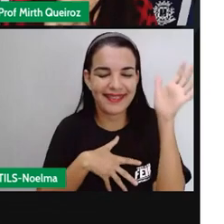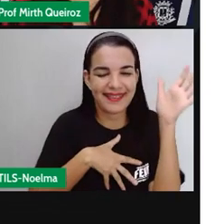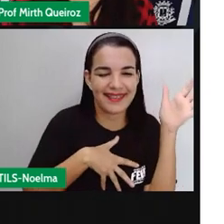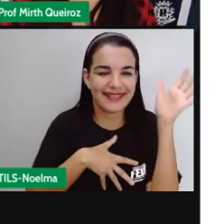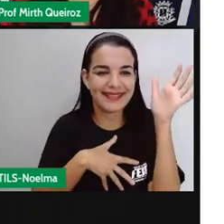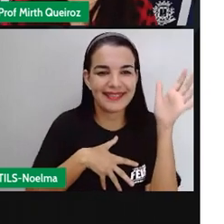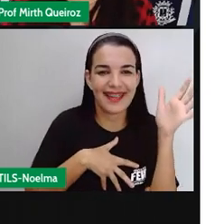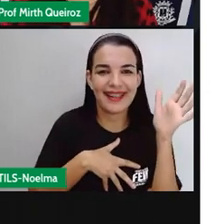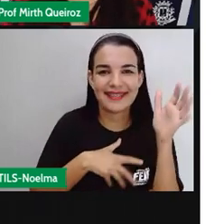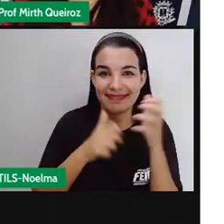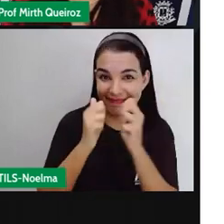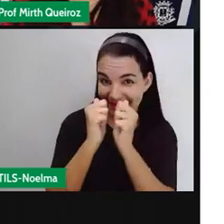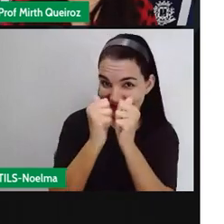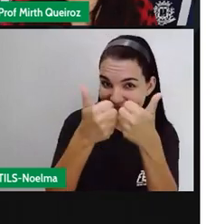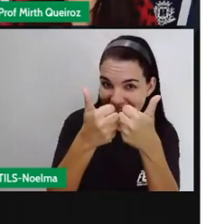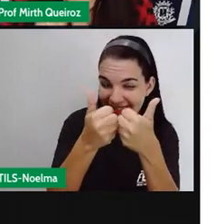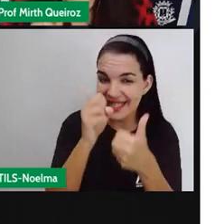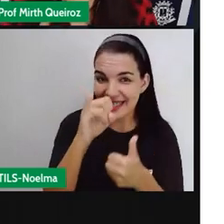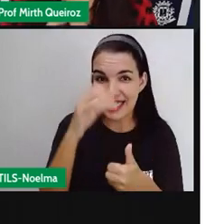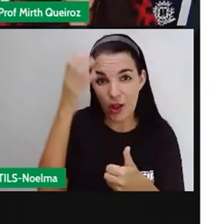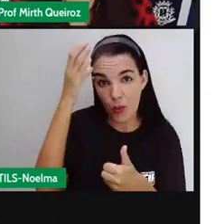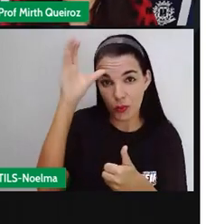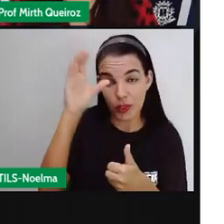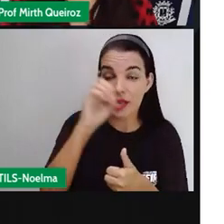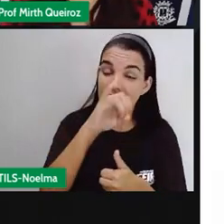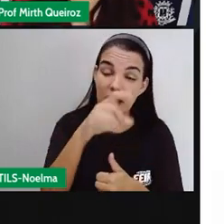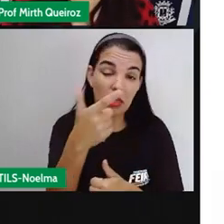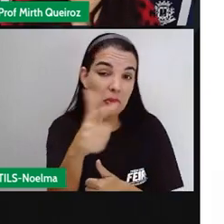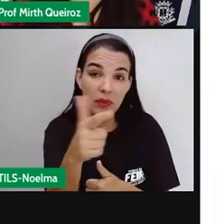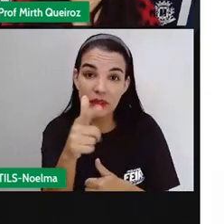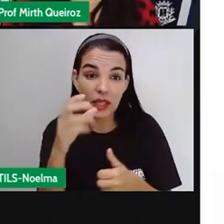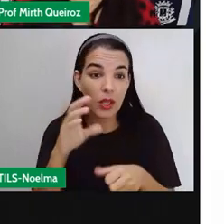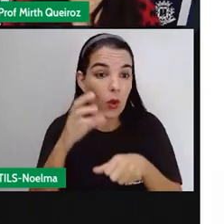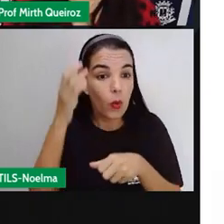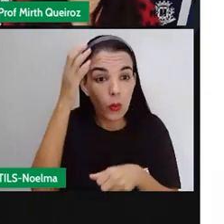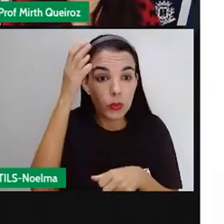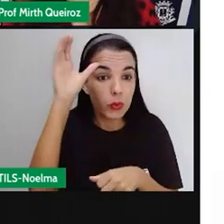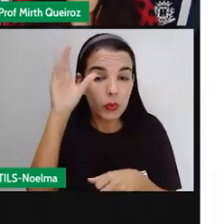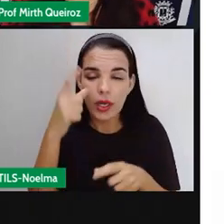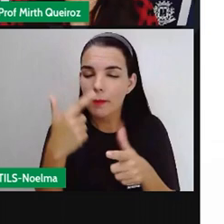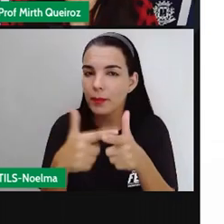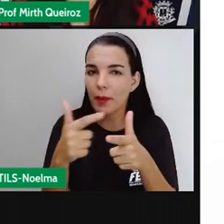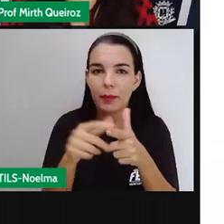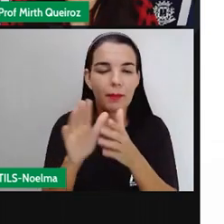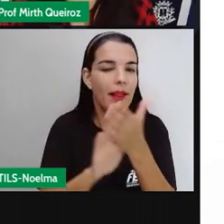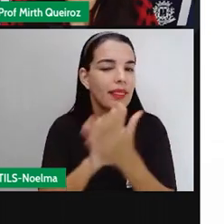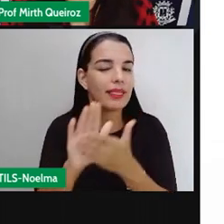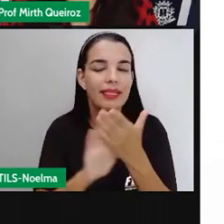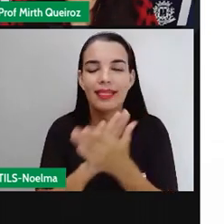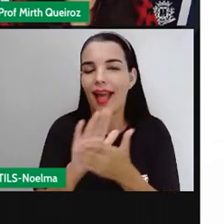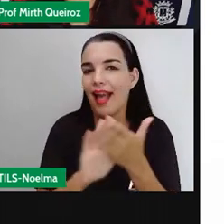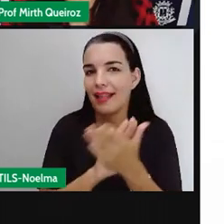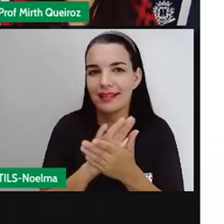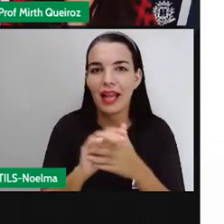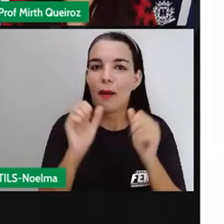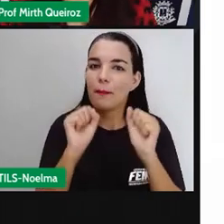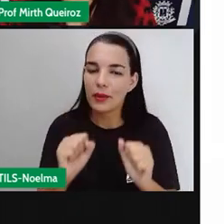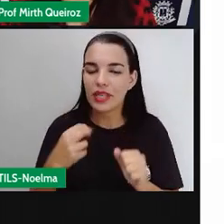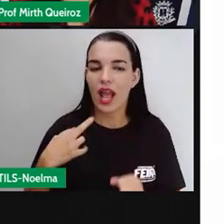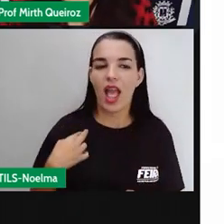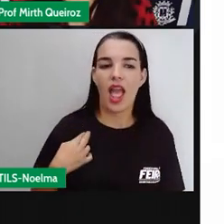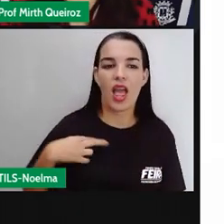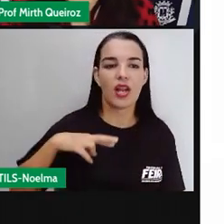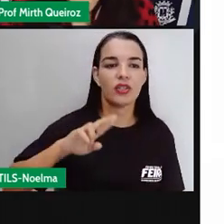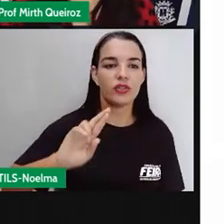Para quem tem esse tipo de cultura, para quem não tem esse tipo de cultura, não tem problema, porque aqui nós não estamos falando de